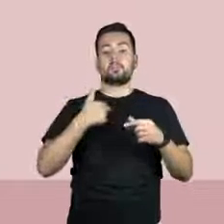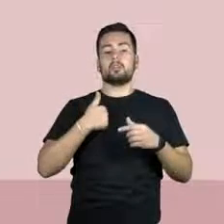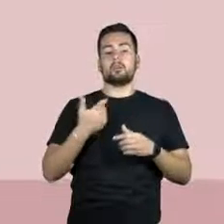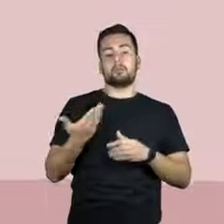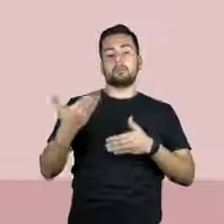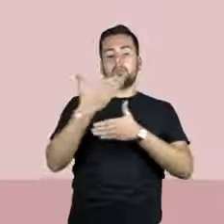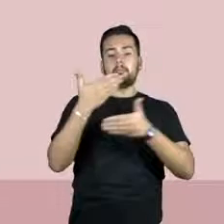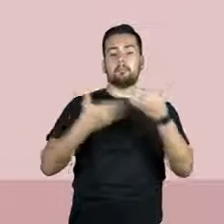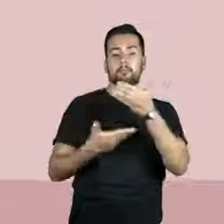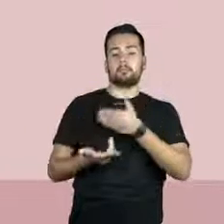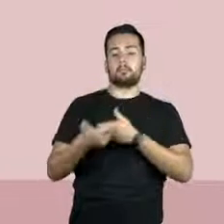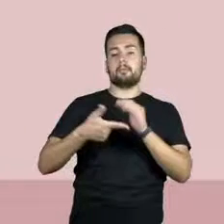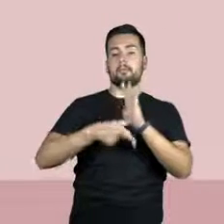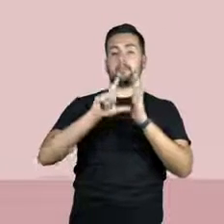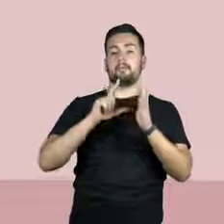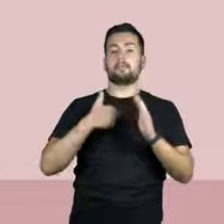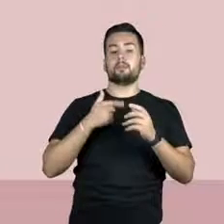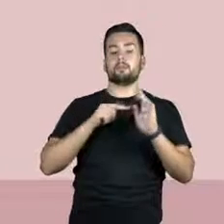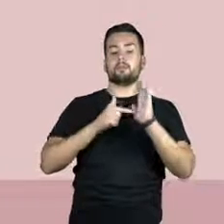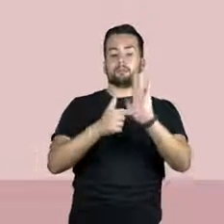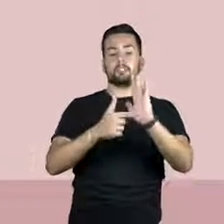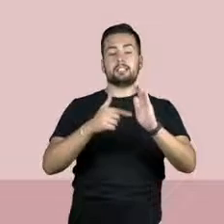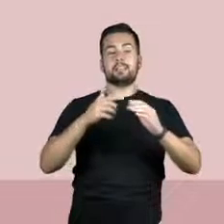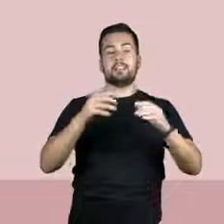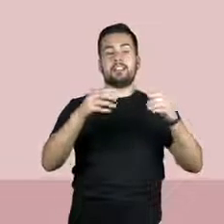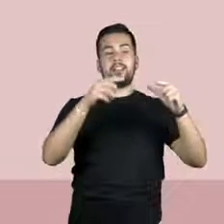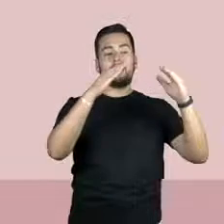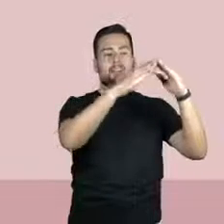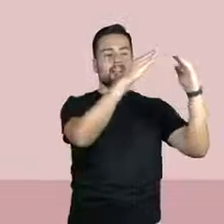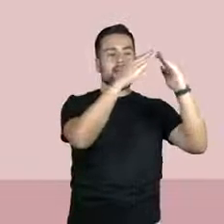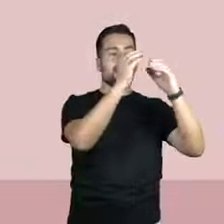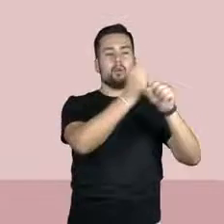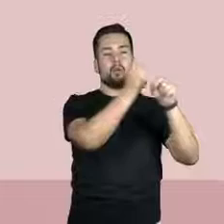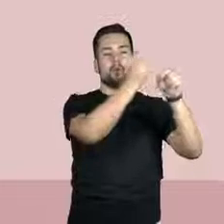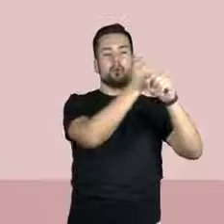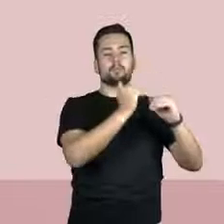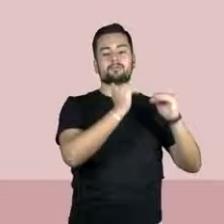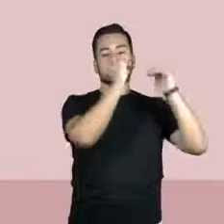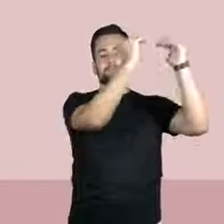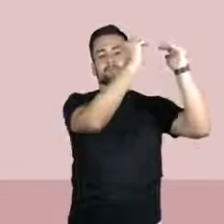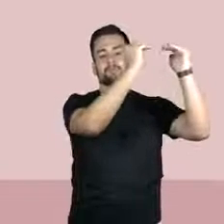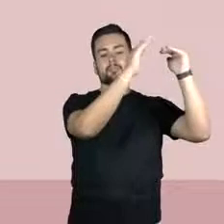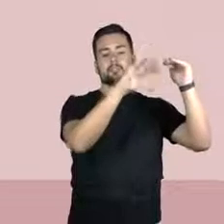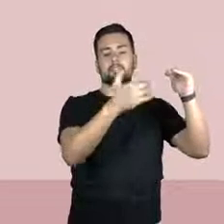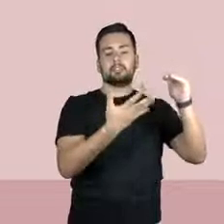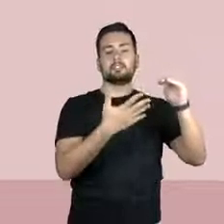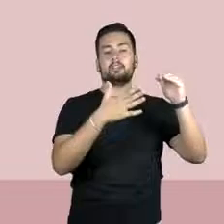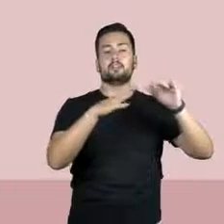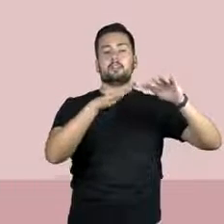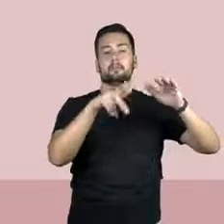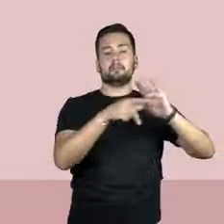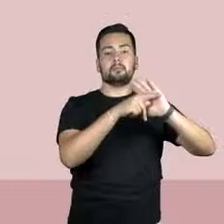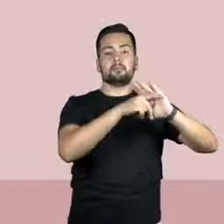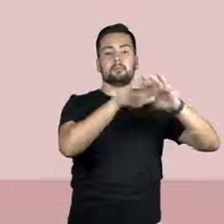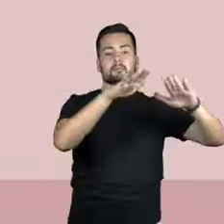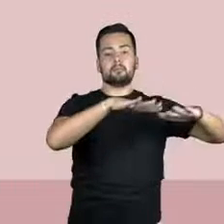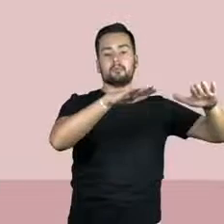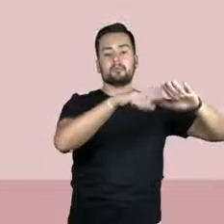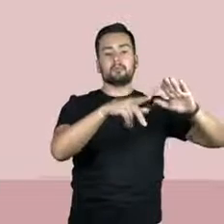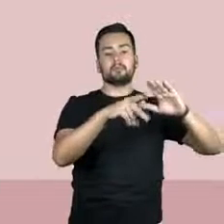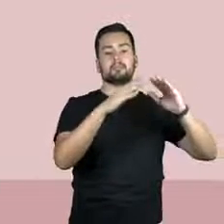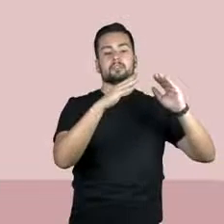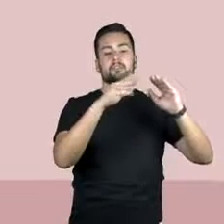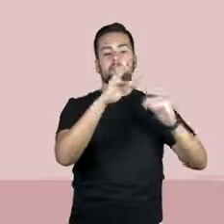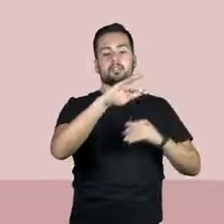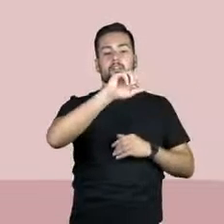que as edificações elas estariam no topo de uma encosta, né? O topo de uma encosta, na verdade, seria a crista de um talude, né? Então, quer dizer o seguinte, se eu